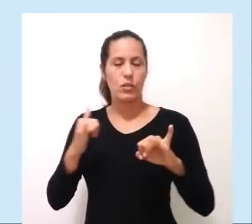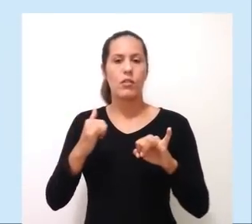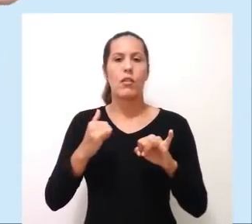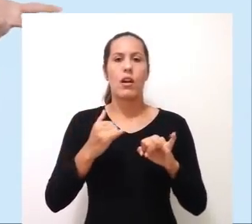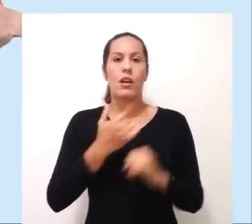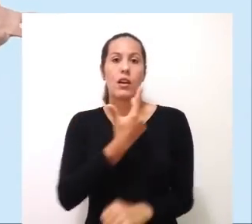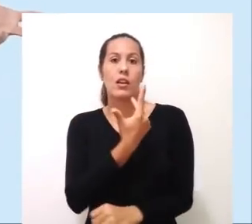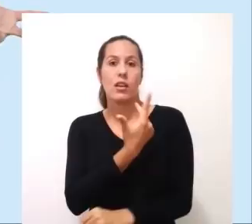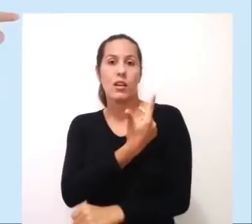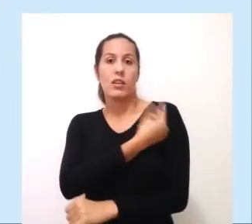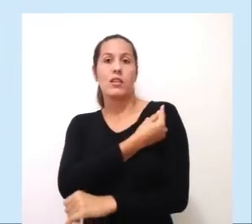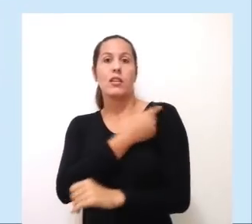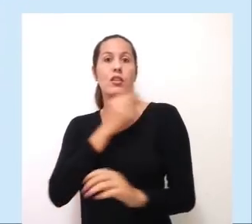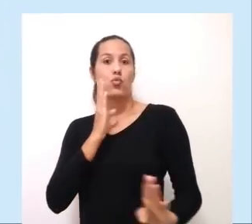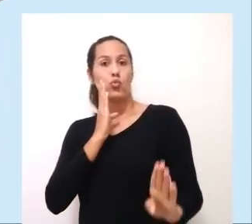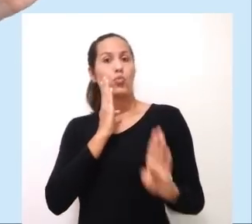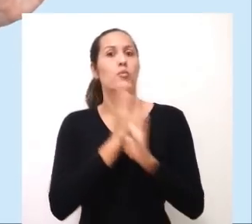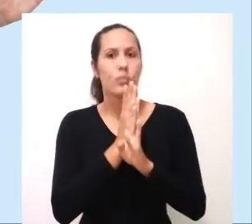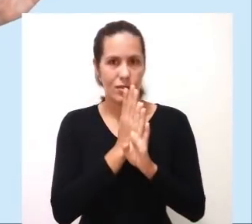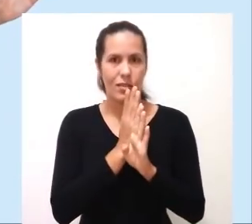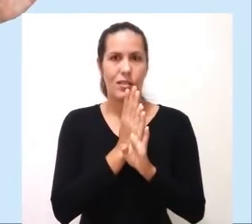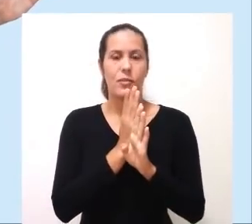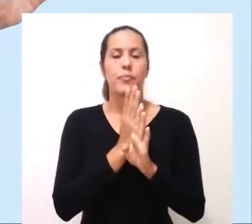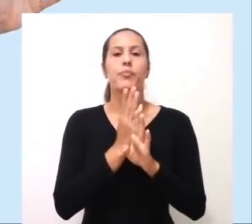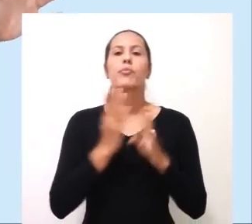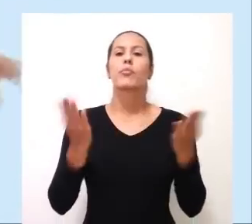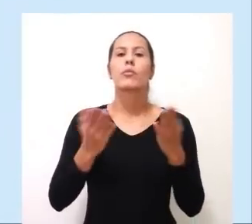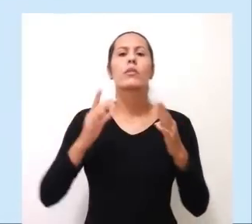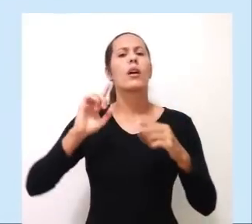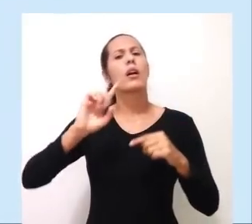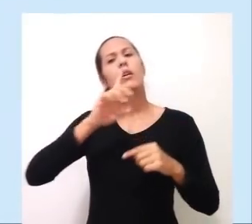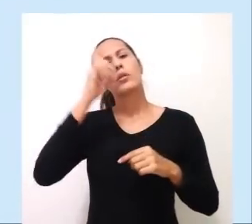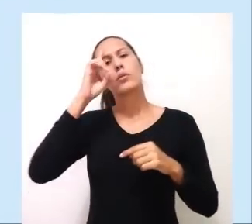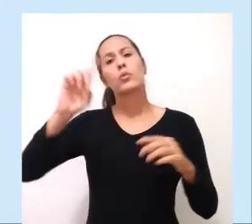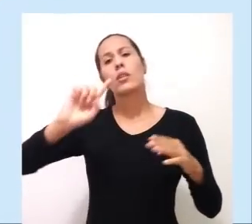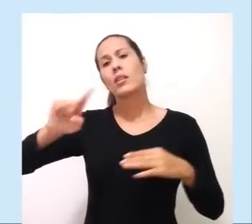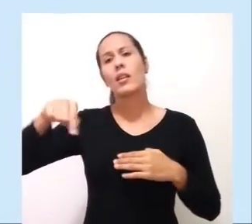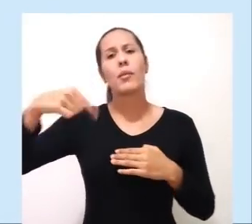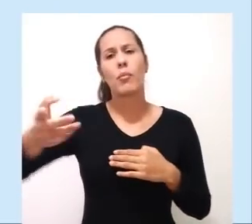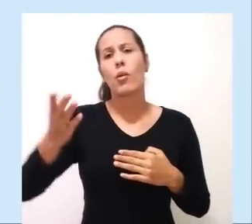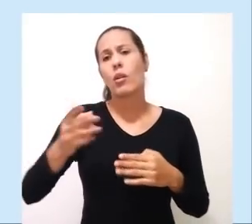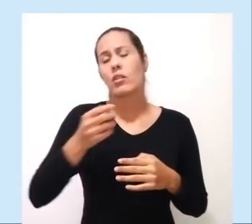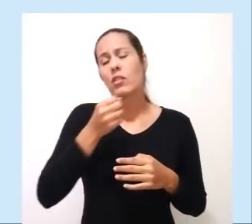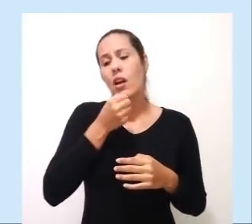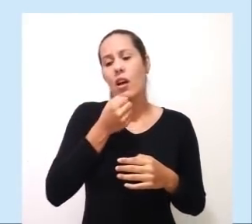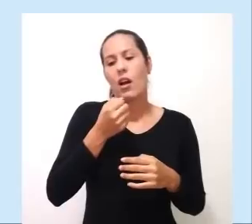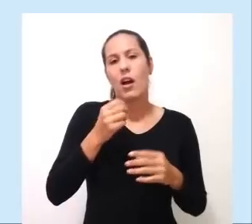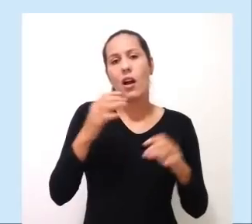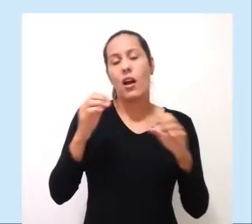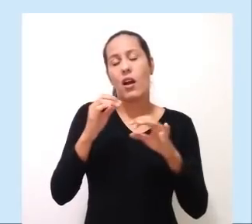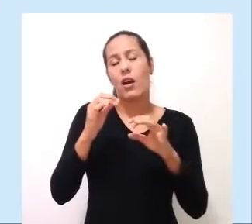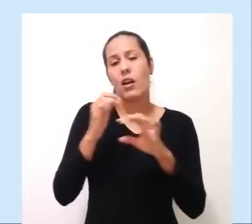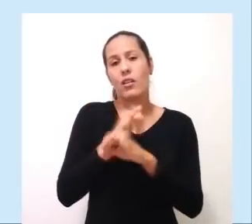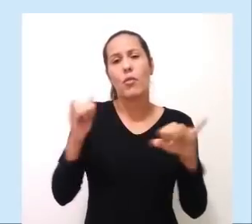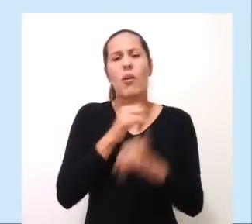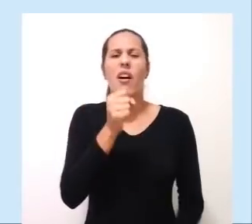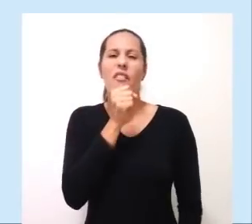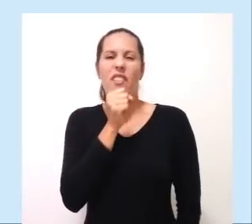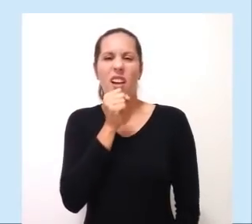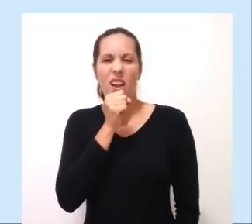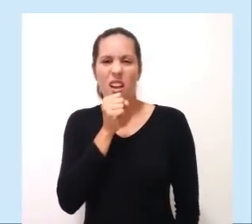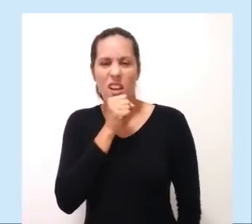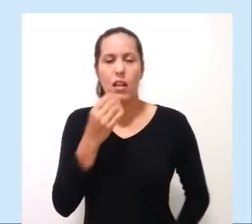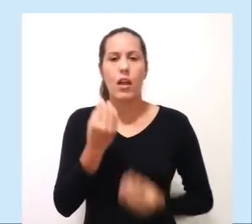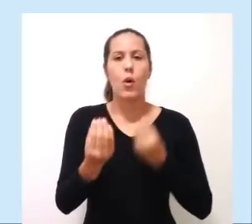vacina contra essa pandemia. Então, há uma informação num dia, no outro dia ela já pode estar ultrapassada. Essa